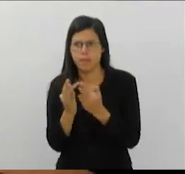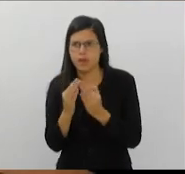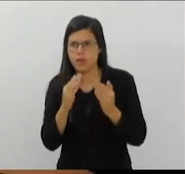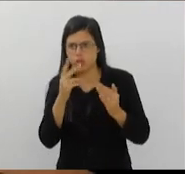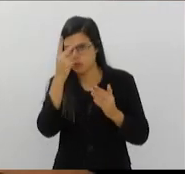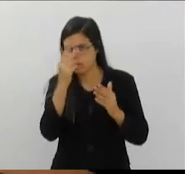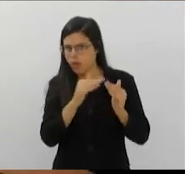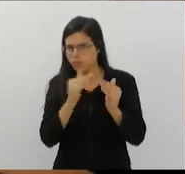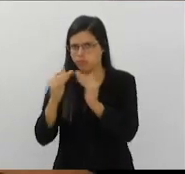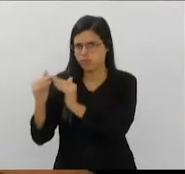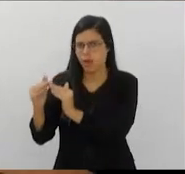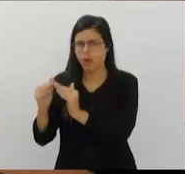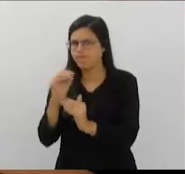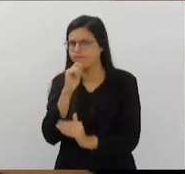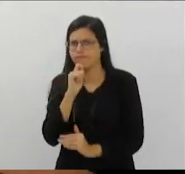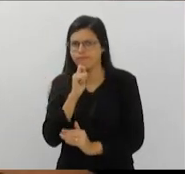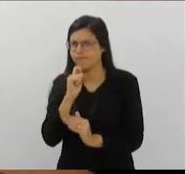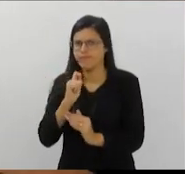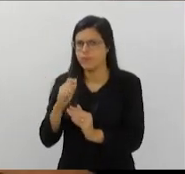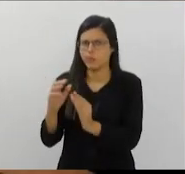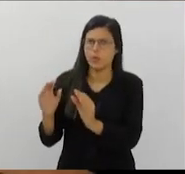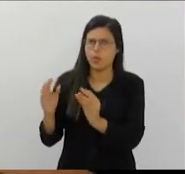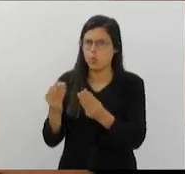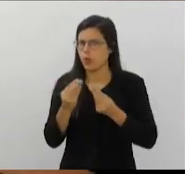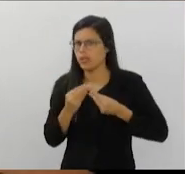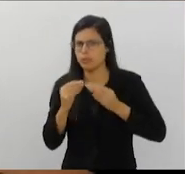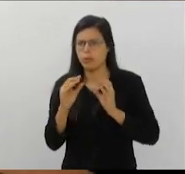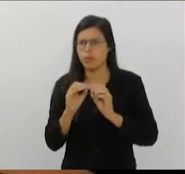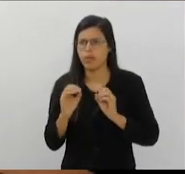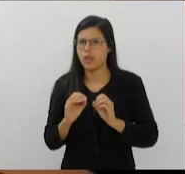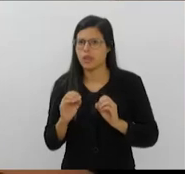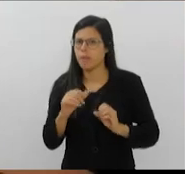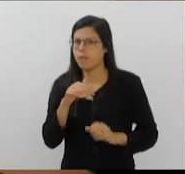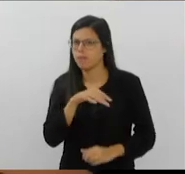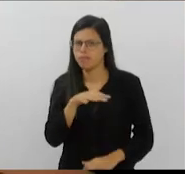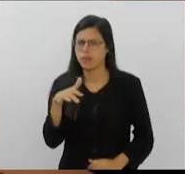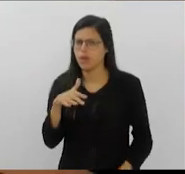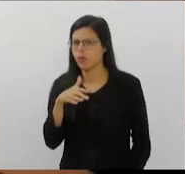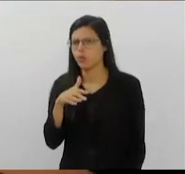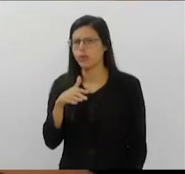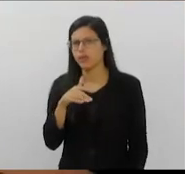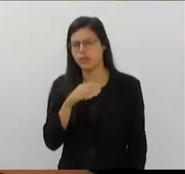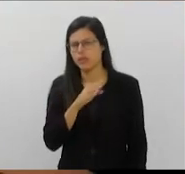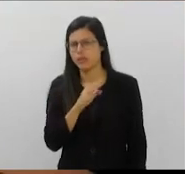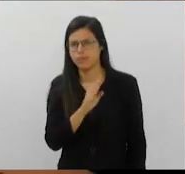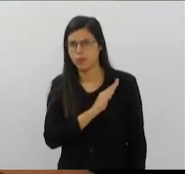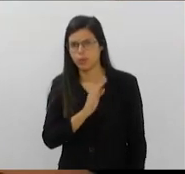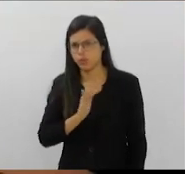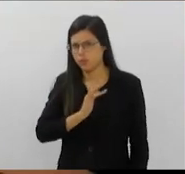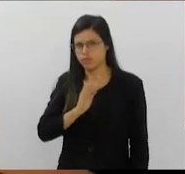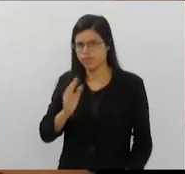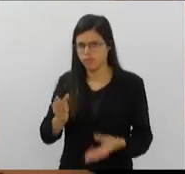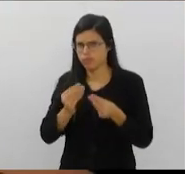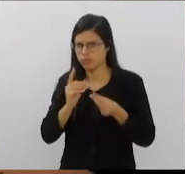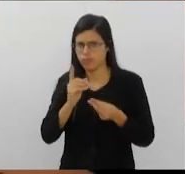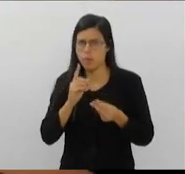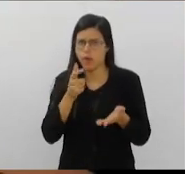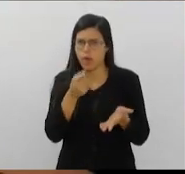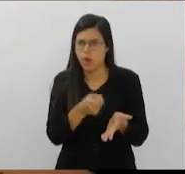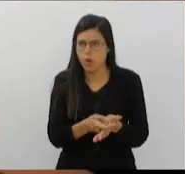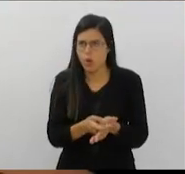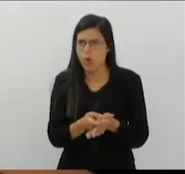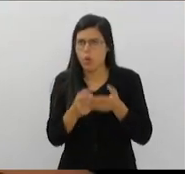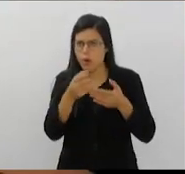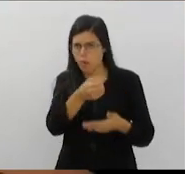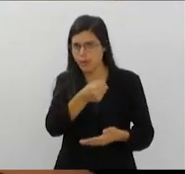não receberam ainda, a maioria das cidades da Baixada Fluminense não receberam ainda, para comprar uma geladeira e um fogão, a gente vai